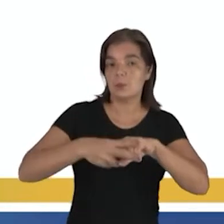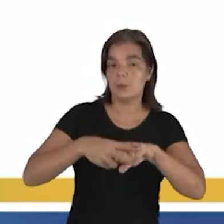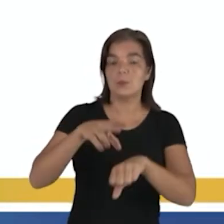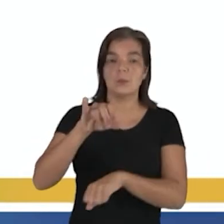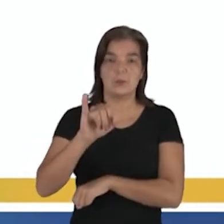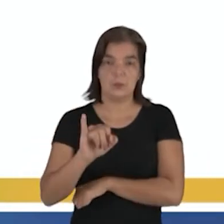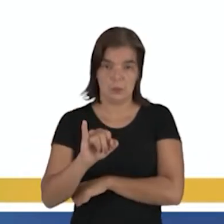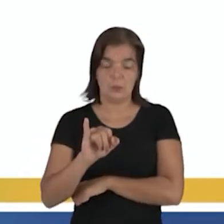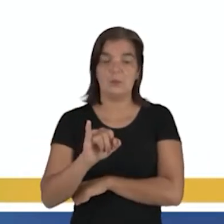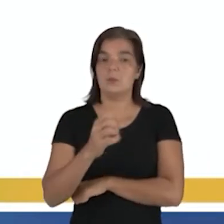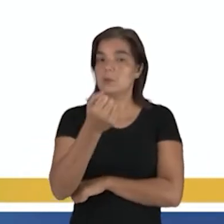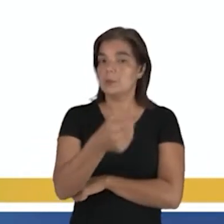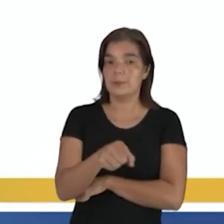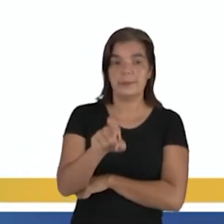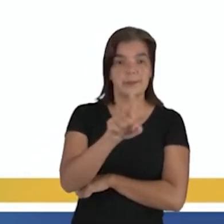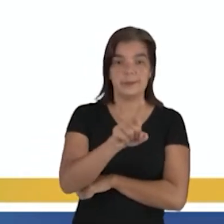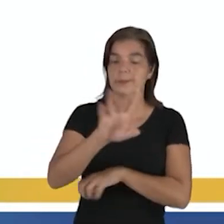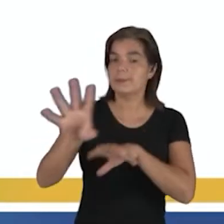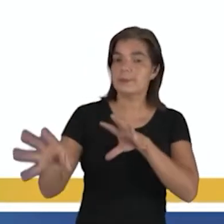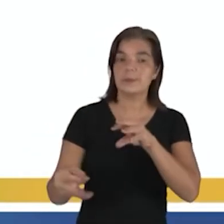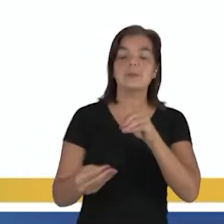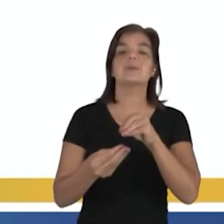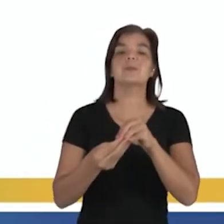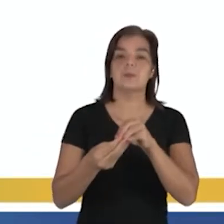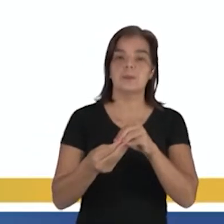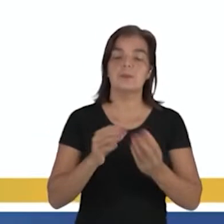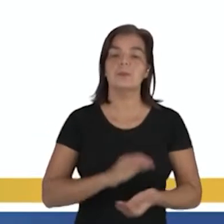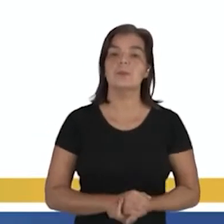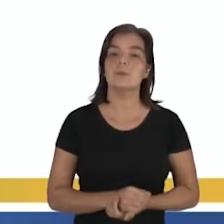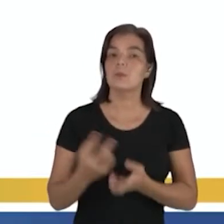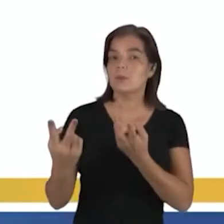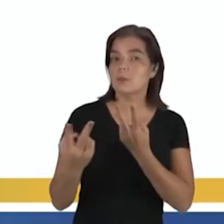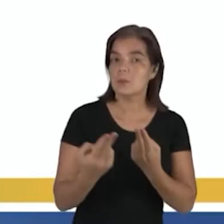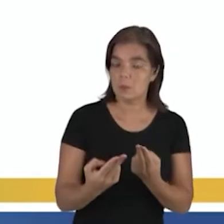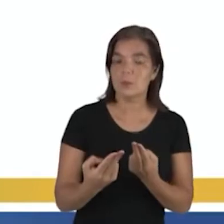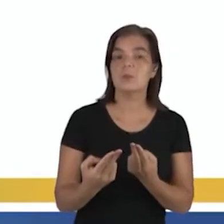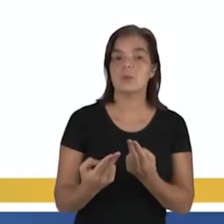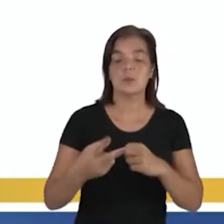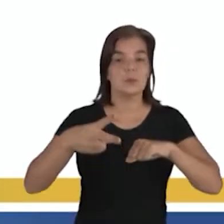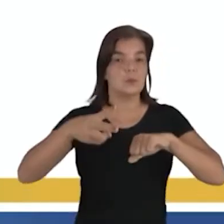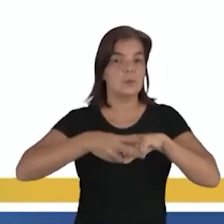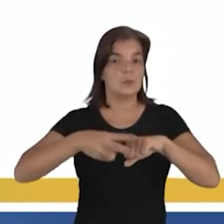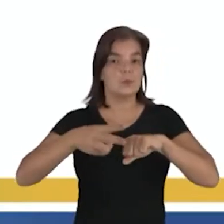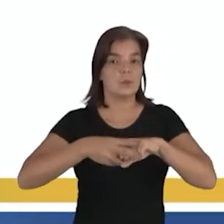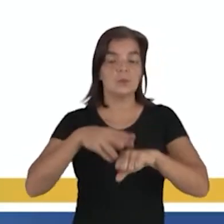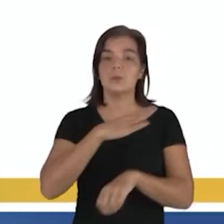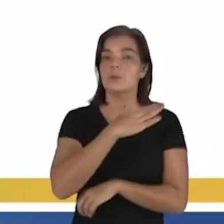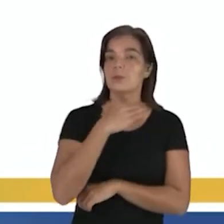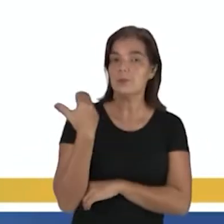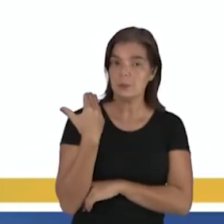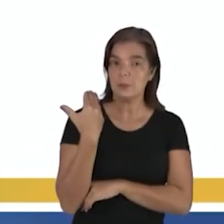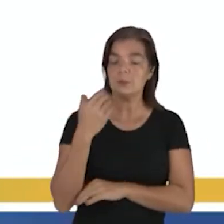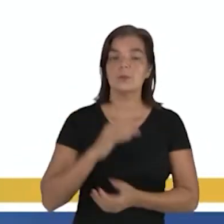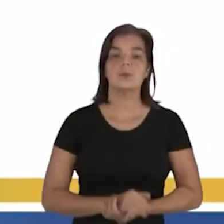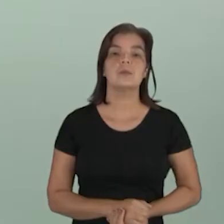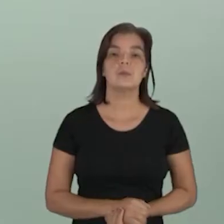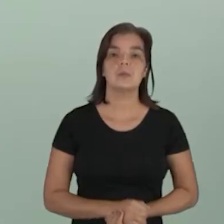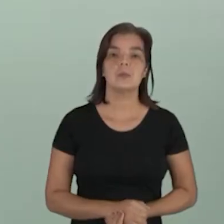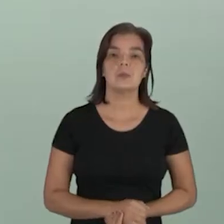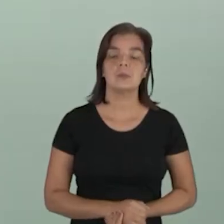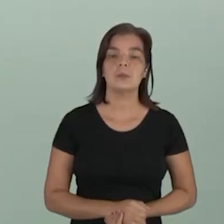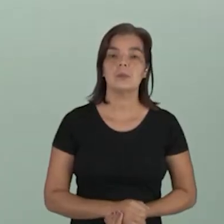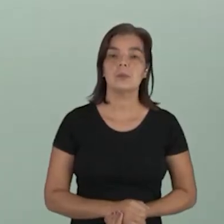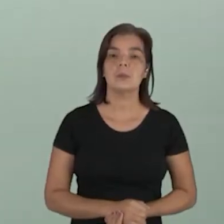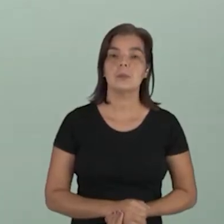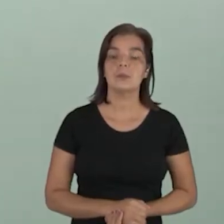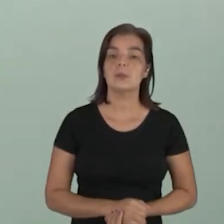intransitivo. Ele não necessita de complemento. É igual, gente, o verbo morrer.